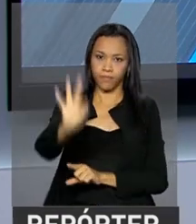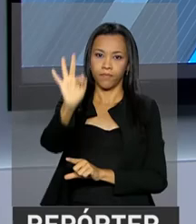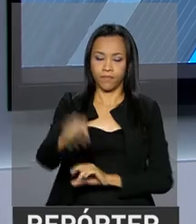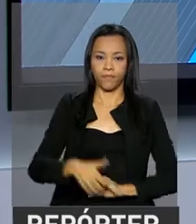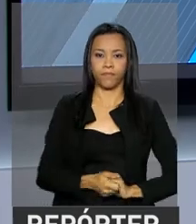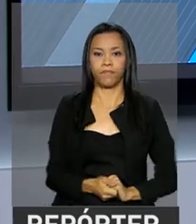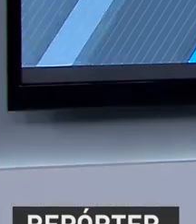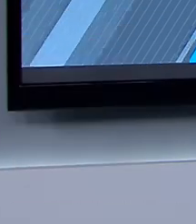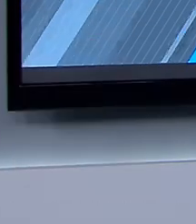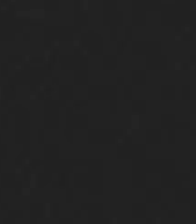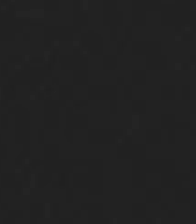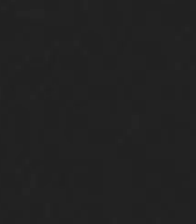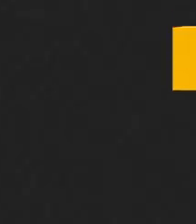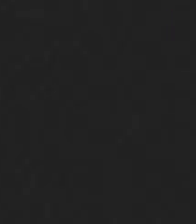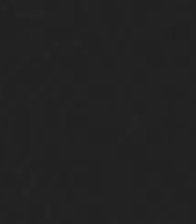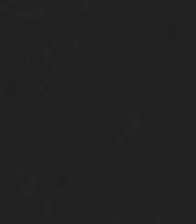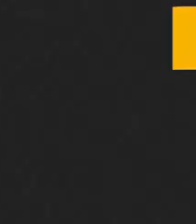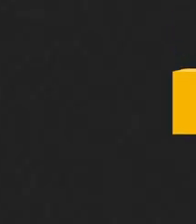Governo Federal.